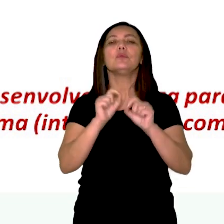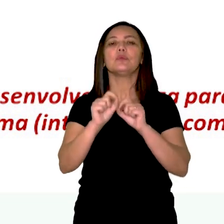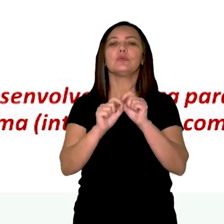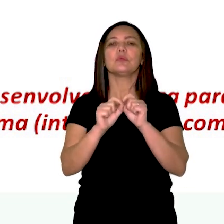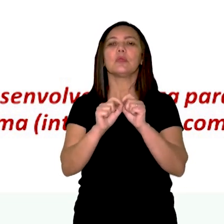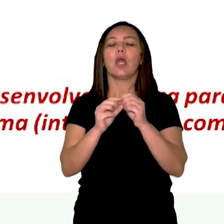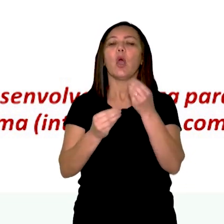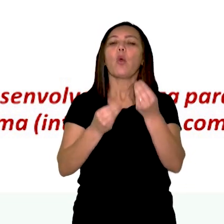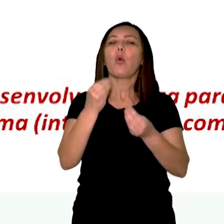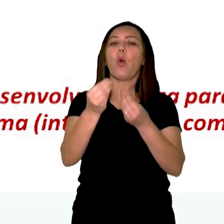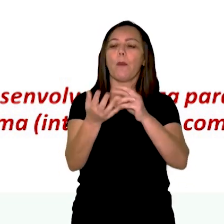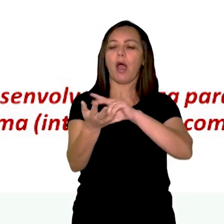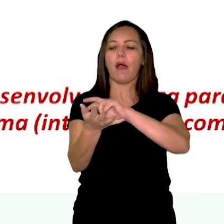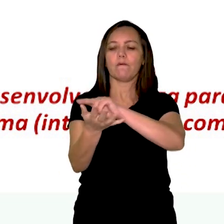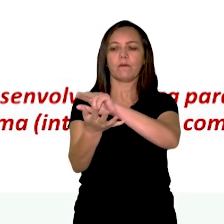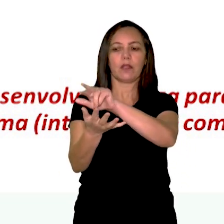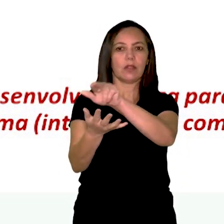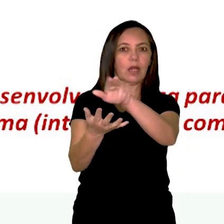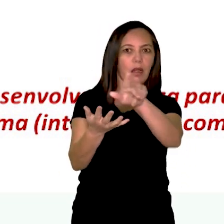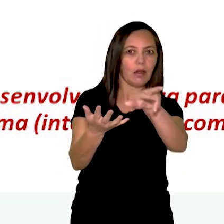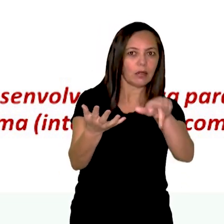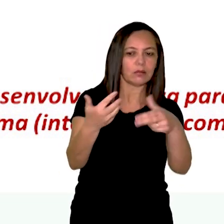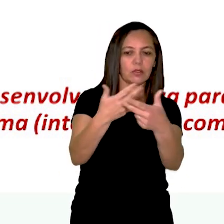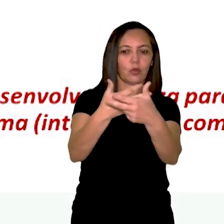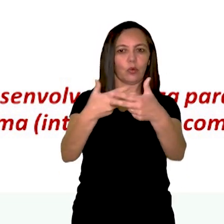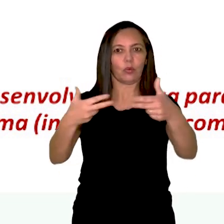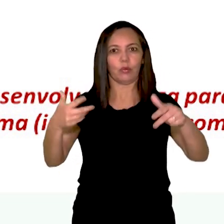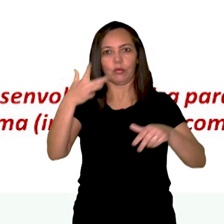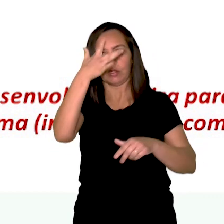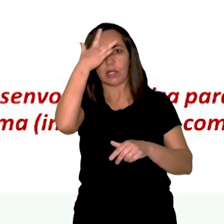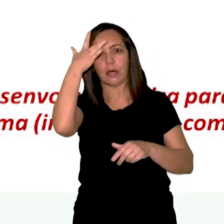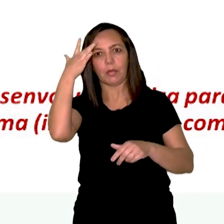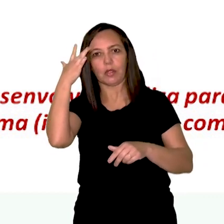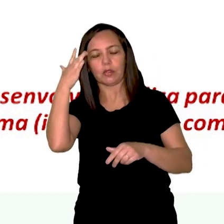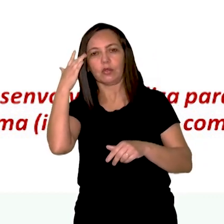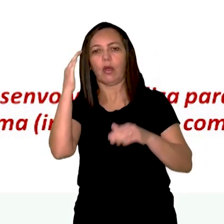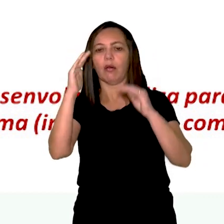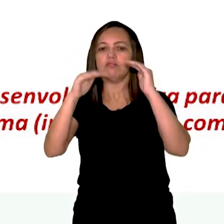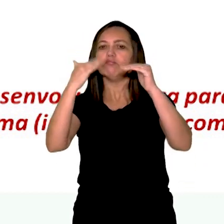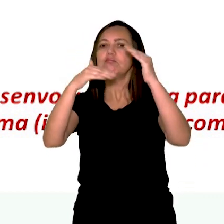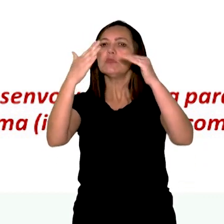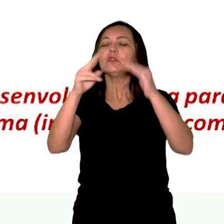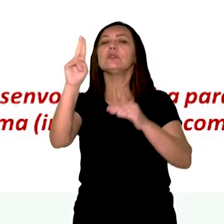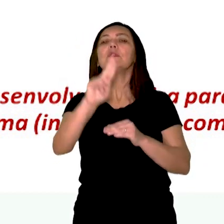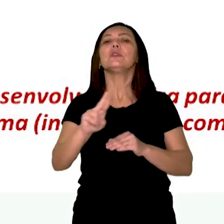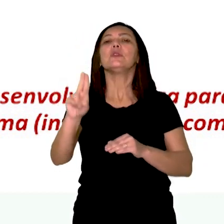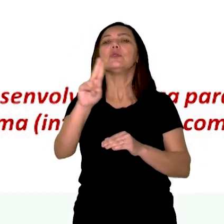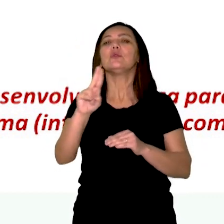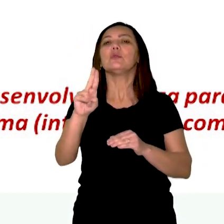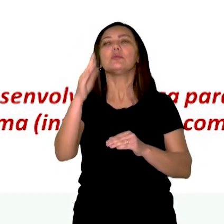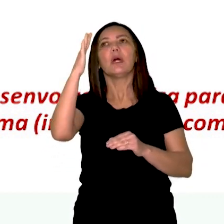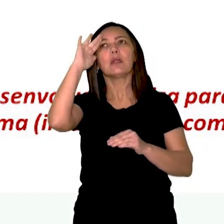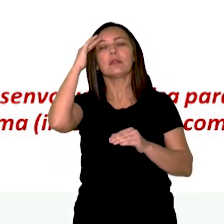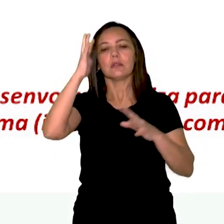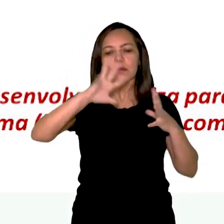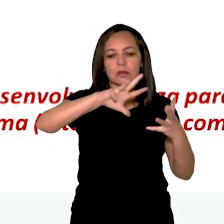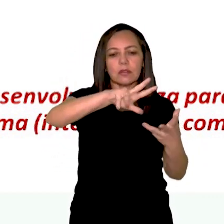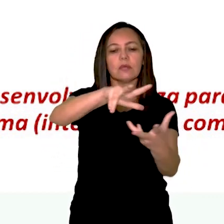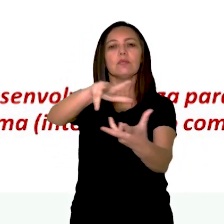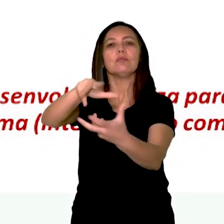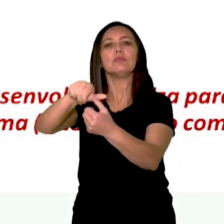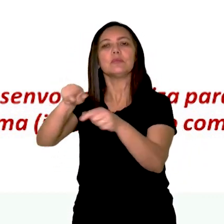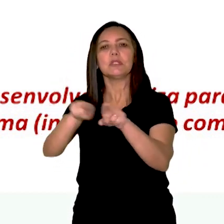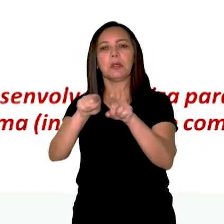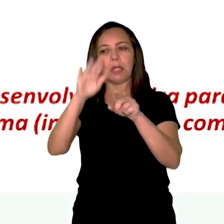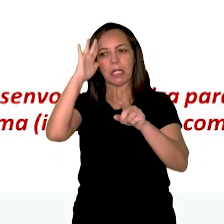uma diversidade de elementos que o ser humano desenvolve e utiliza para compreender o mundo e a si